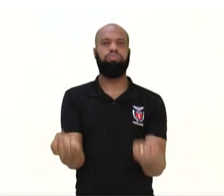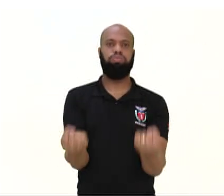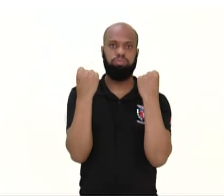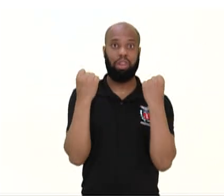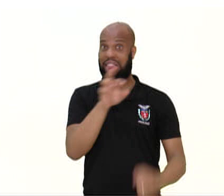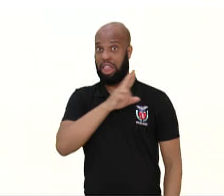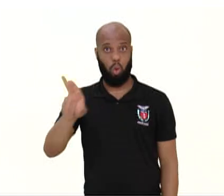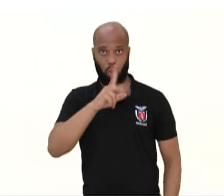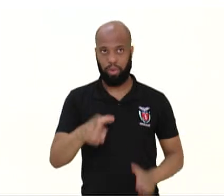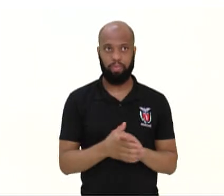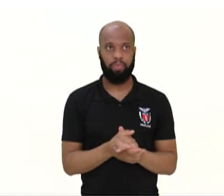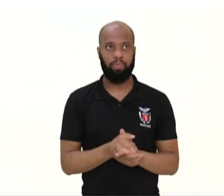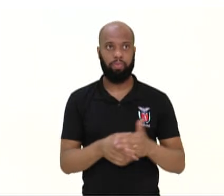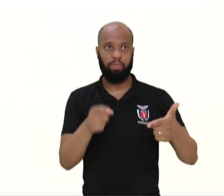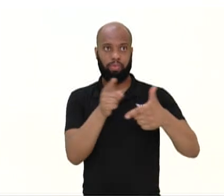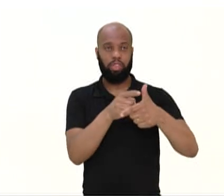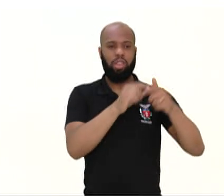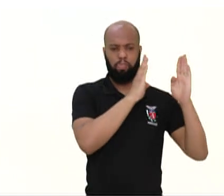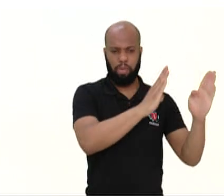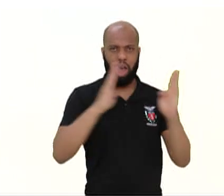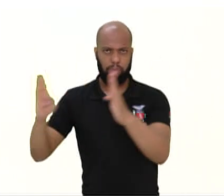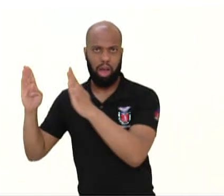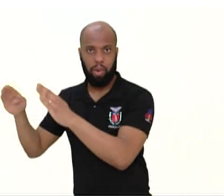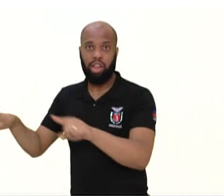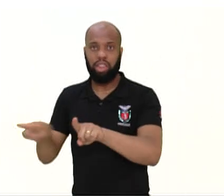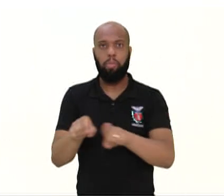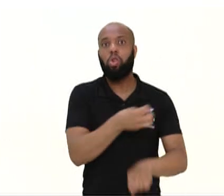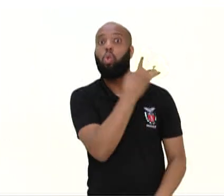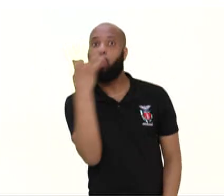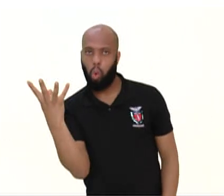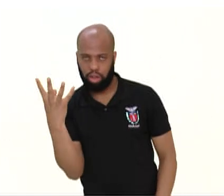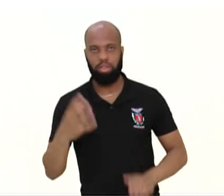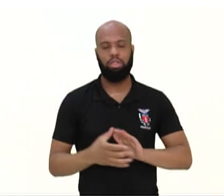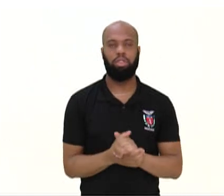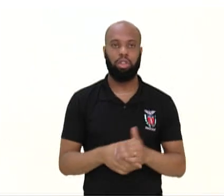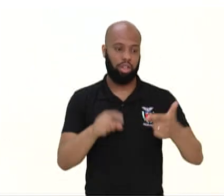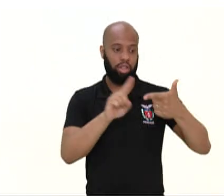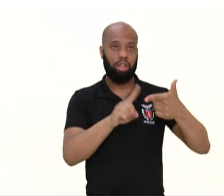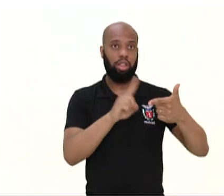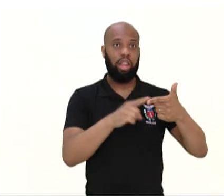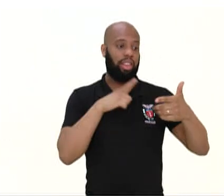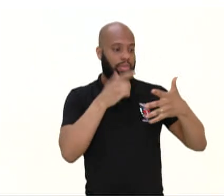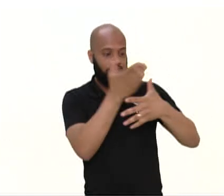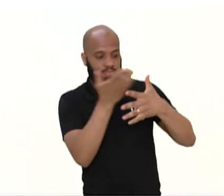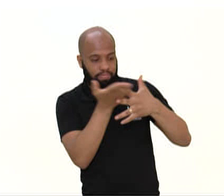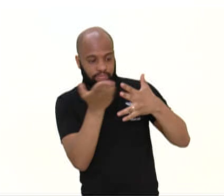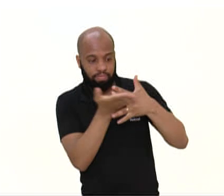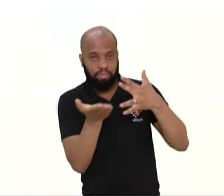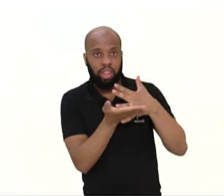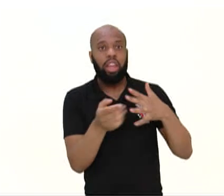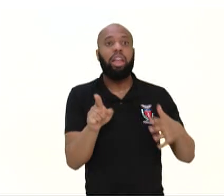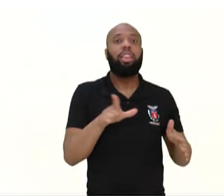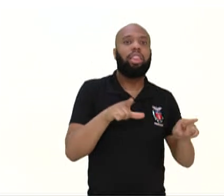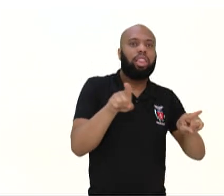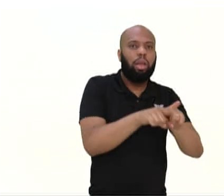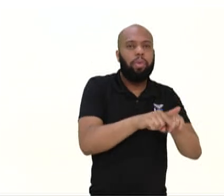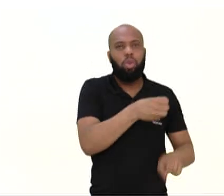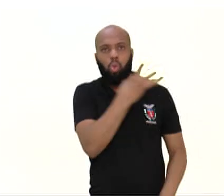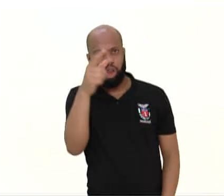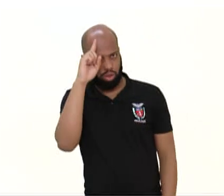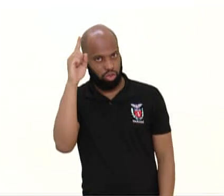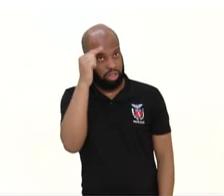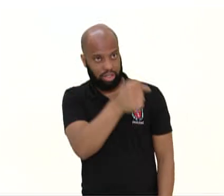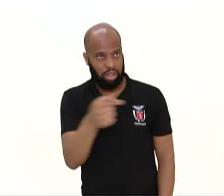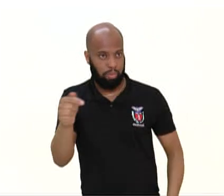Então, letra A, ordem dos exercícios, número de séries e carga. Letra B, intervalos, frequência semanal e descanso. Letra